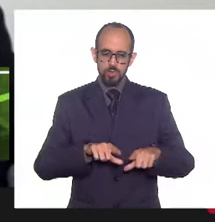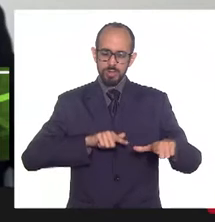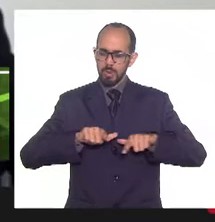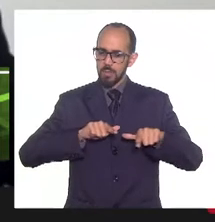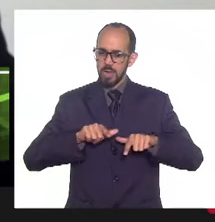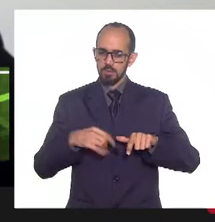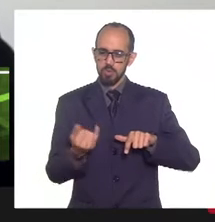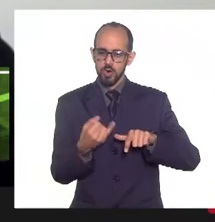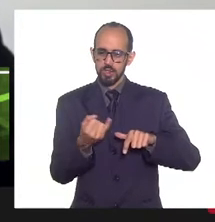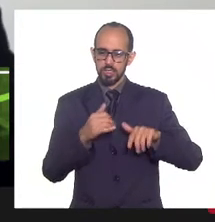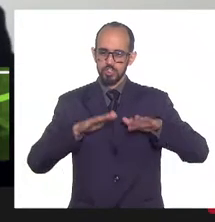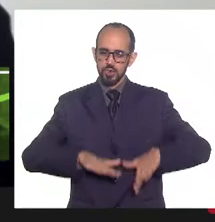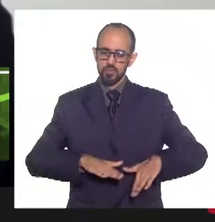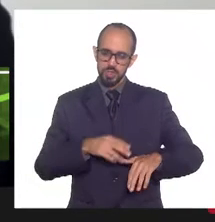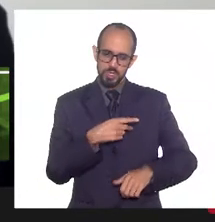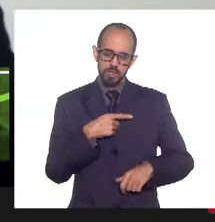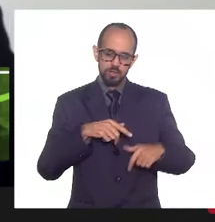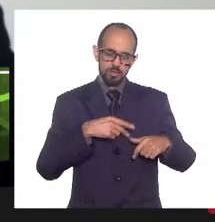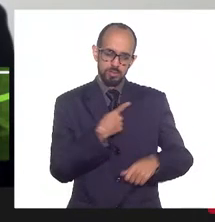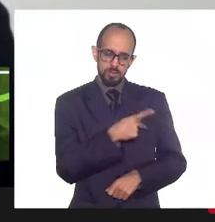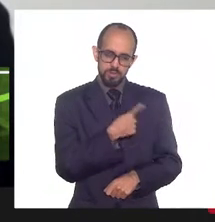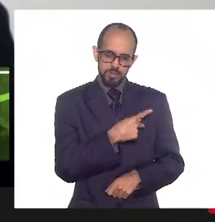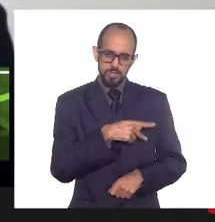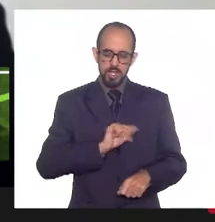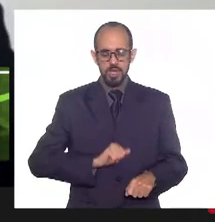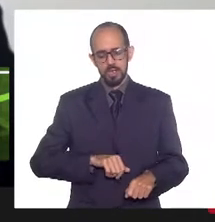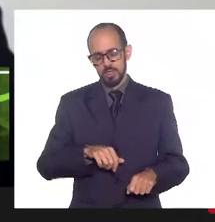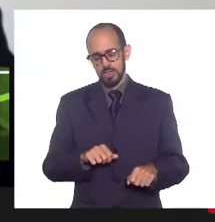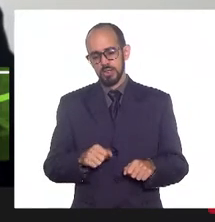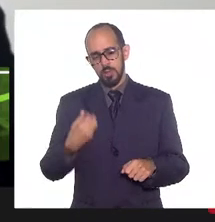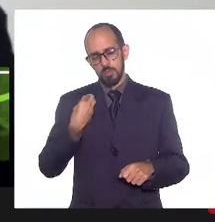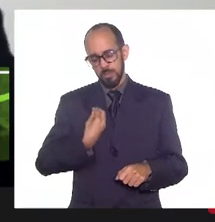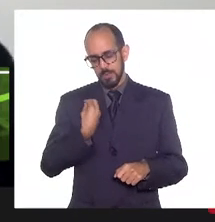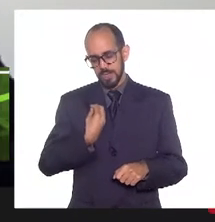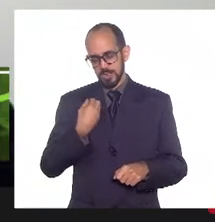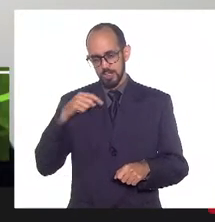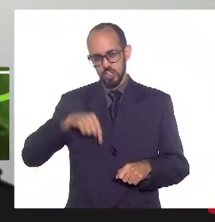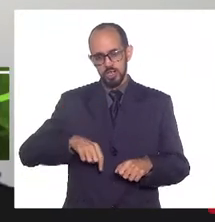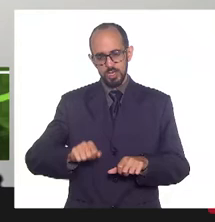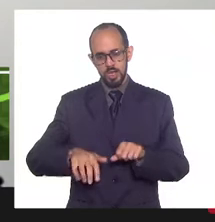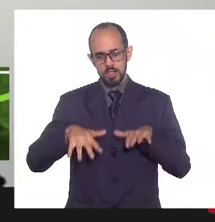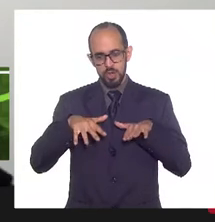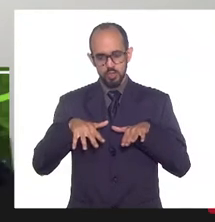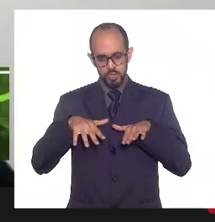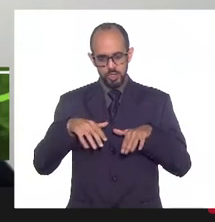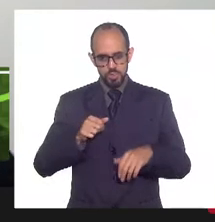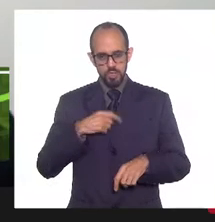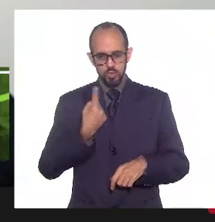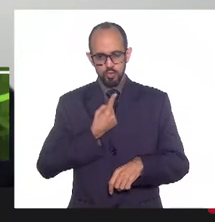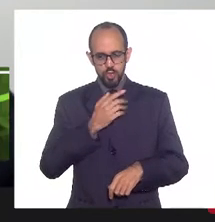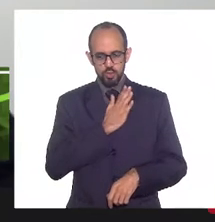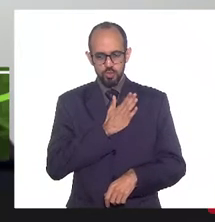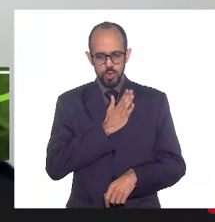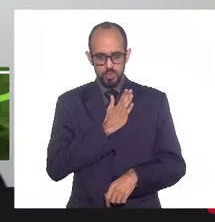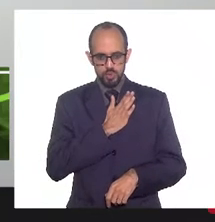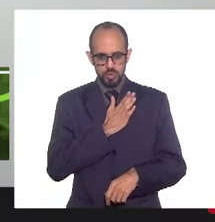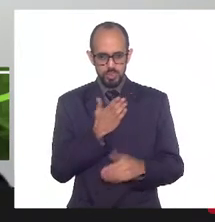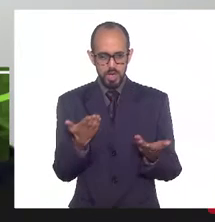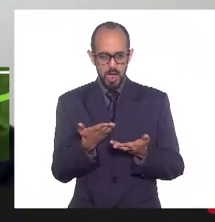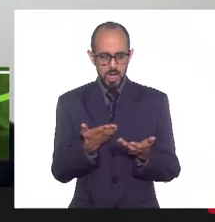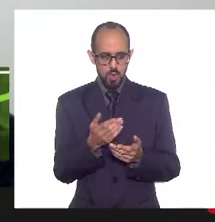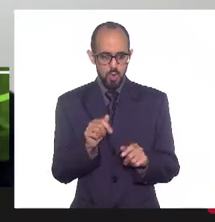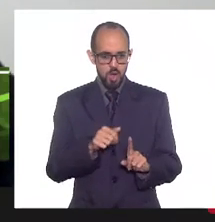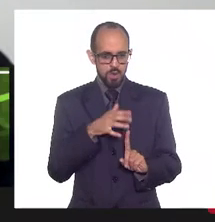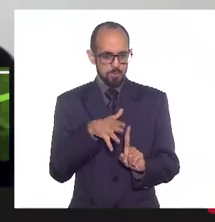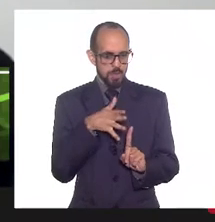presente na nossa audiência na nossa memória e nos nossos corações eu queria passar a palavra na sequência